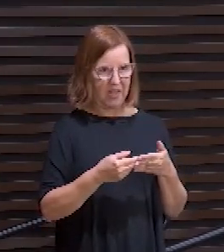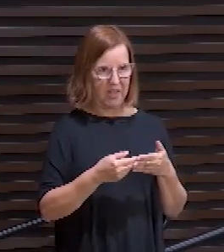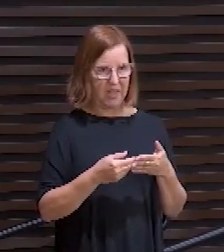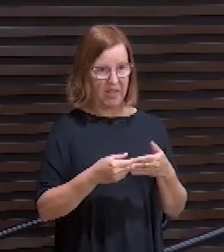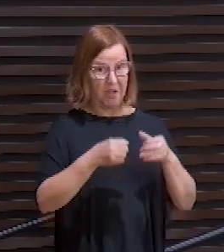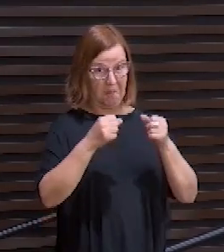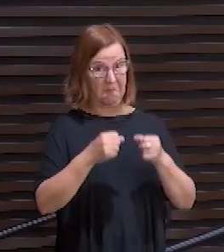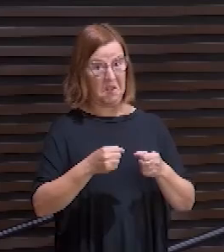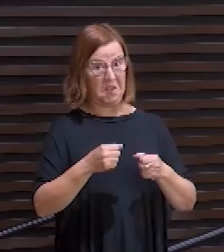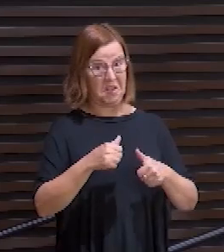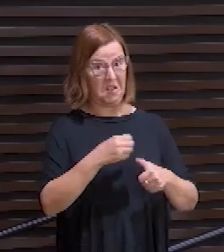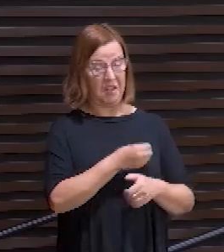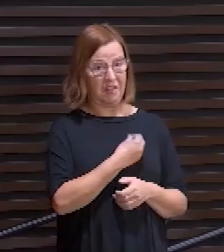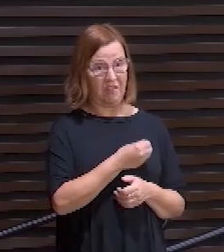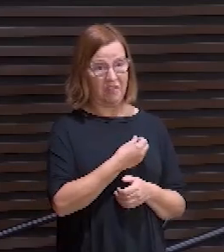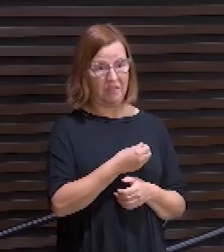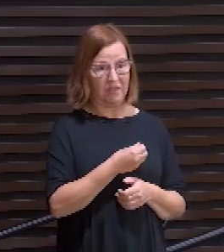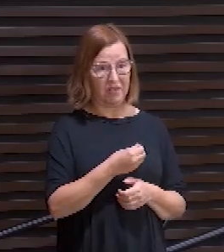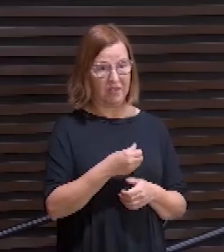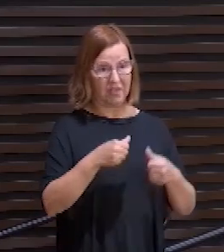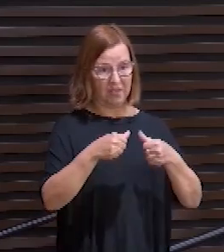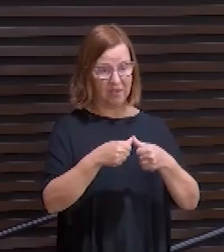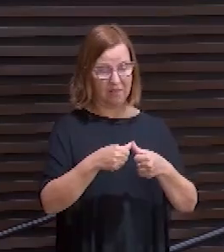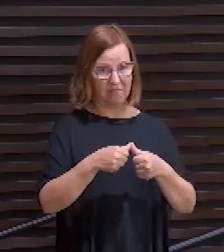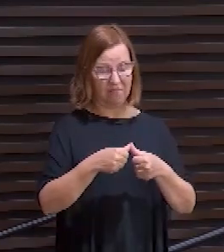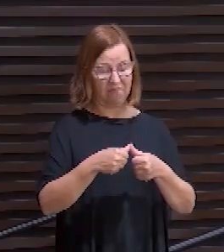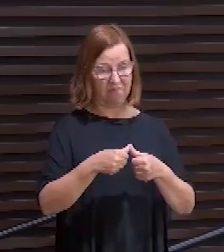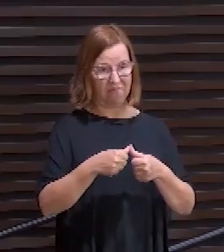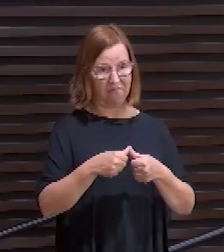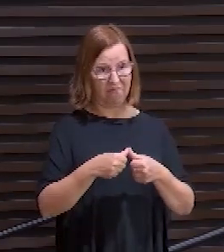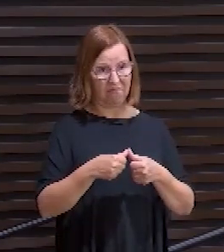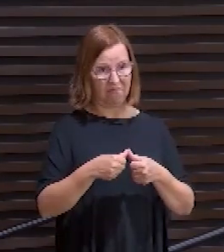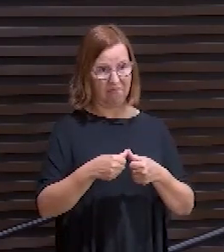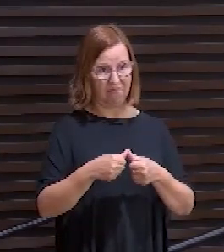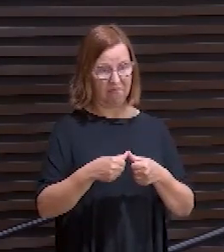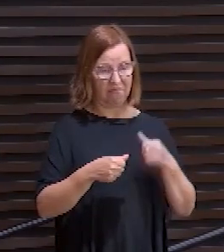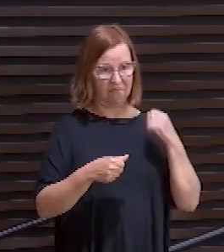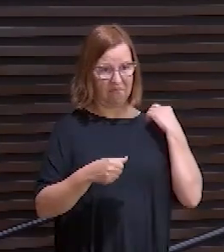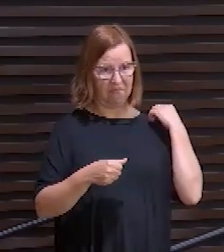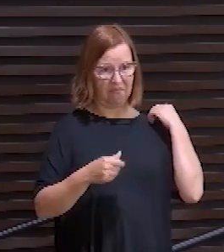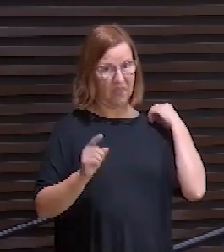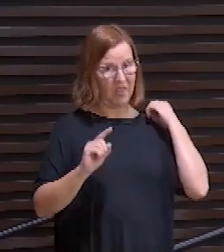vida. Isto é, não é uma vida.